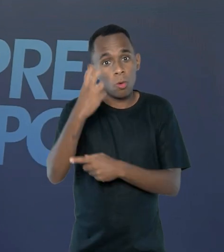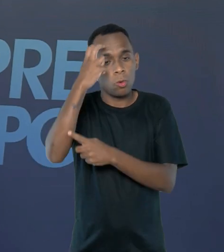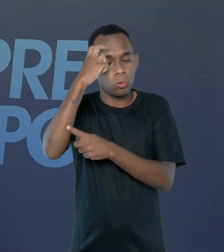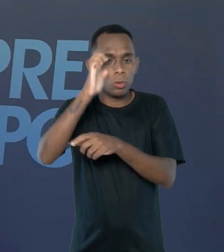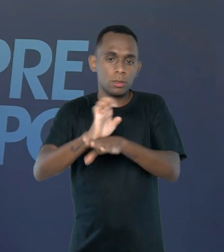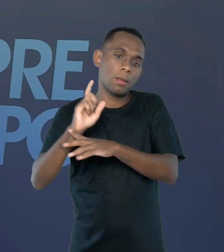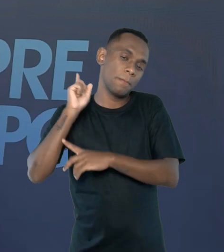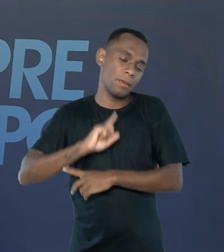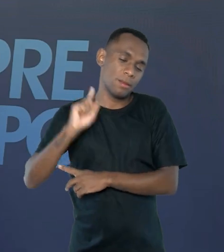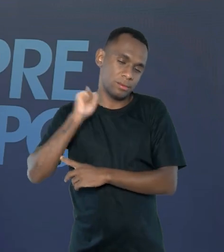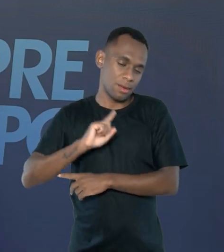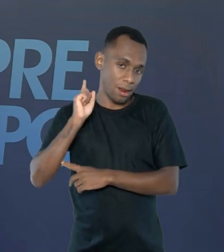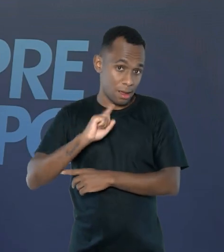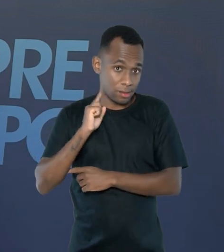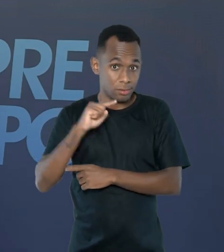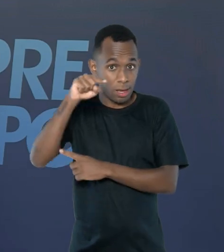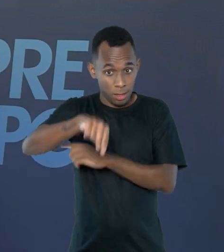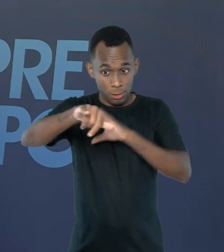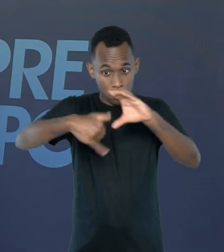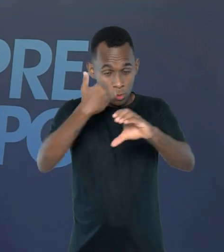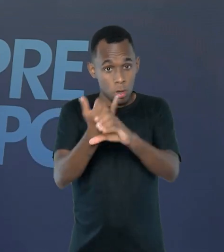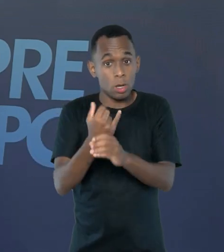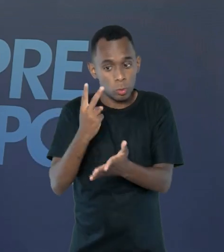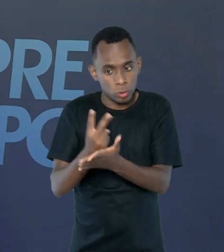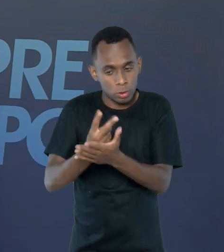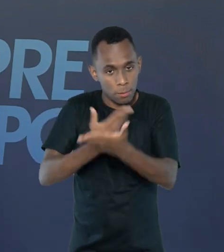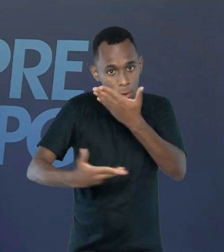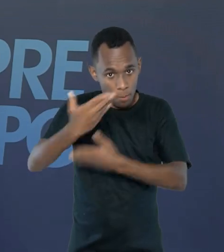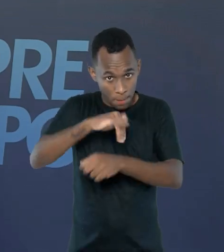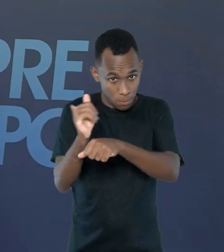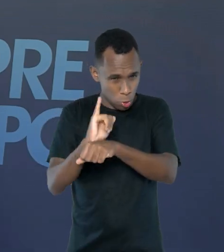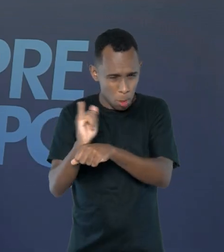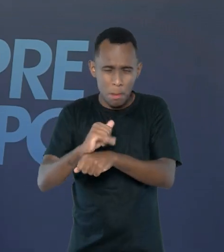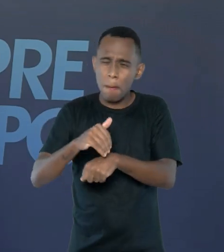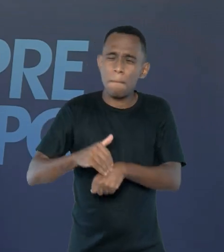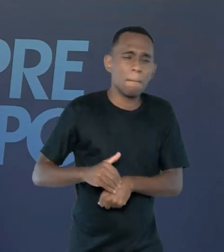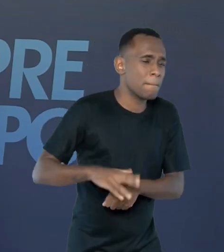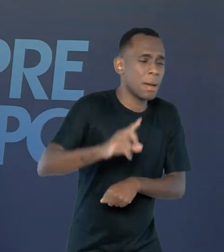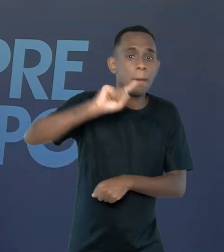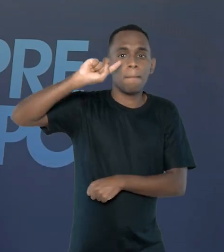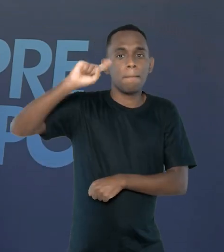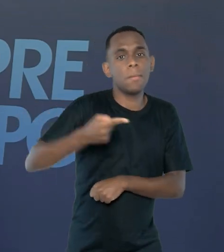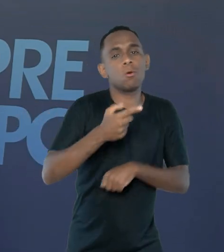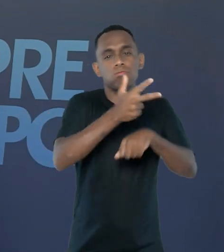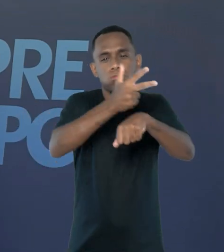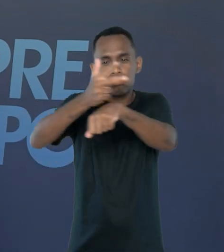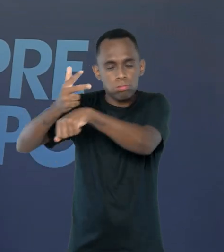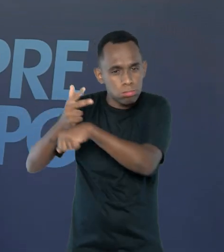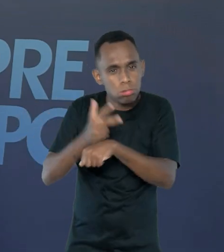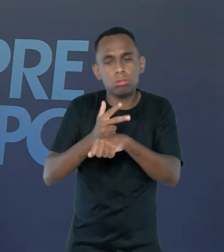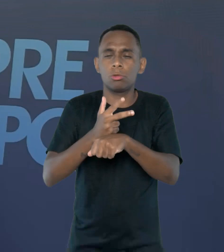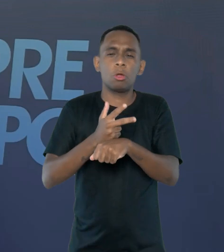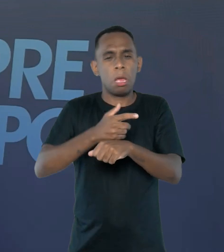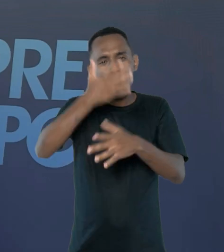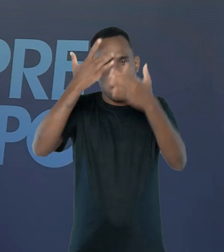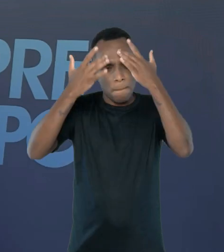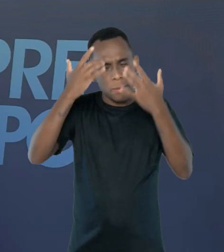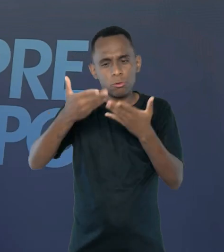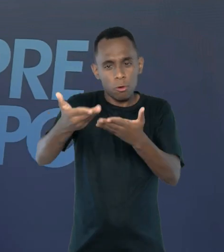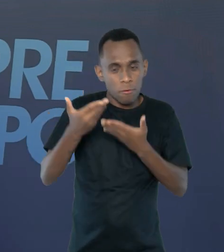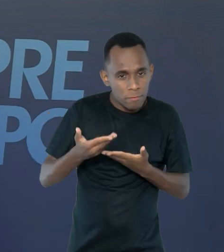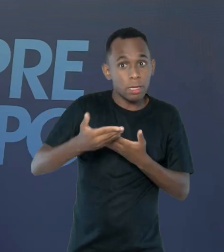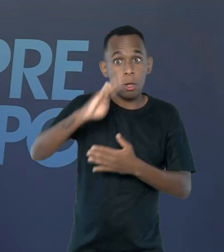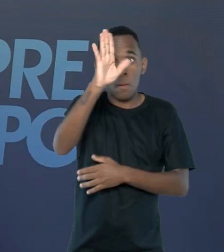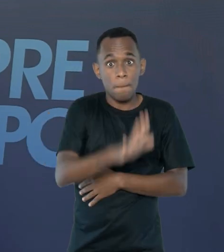de Minas Gerais. Aqui no canal do Sempre um Papo no YouTube, são mais de 1000 programas gravados com escritores do Brasil, de